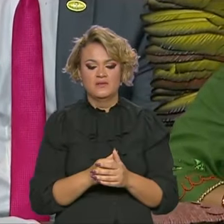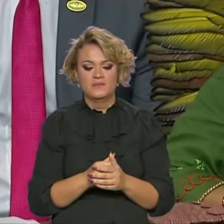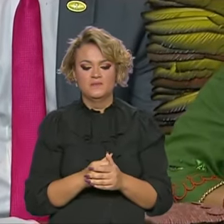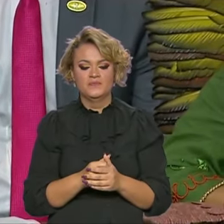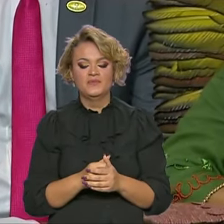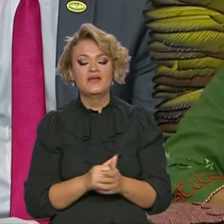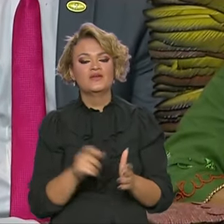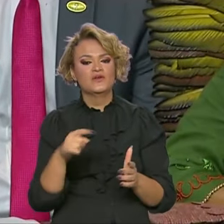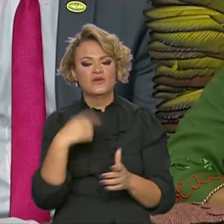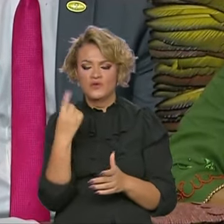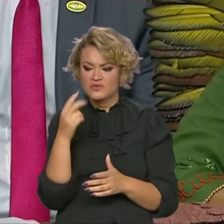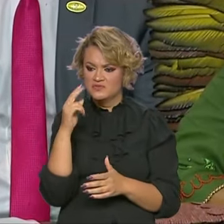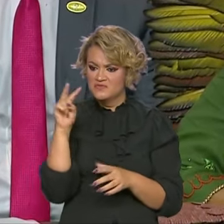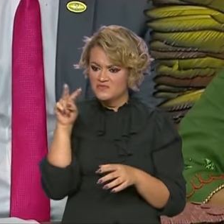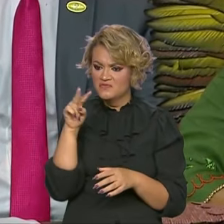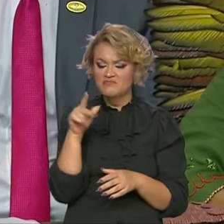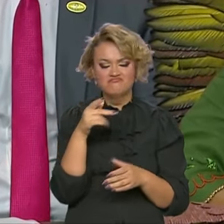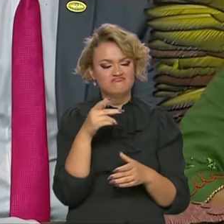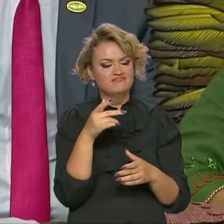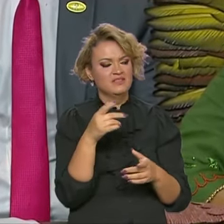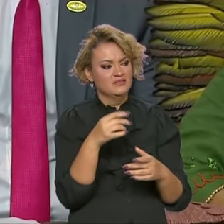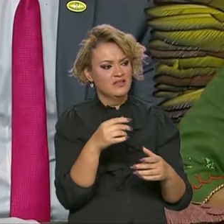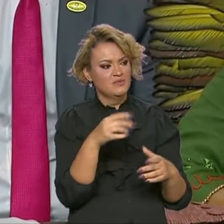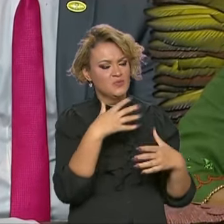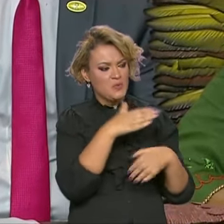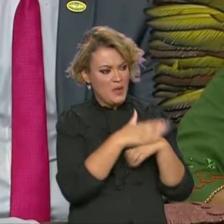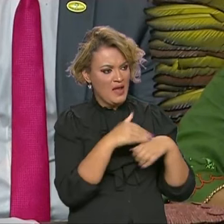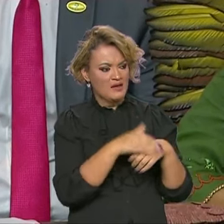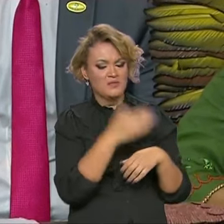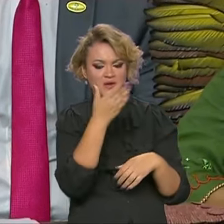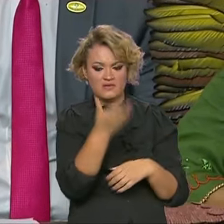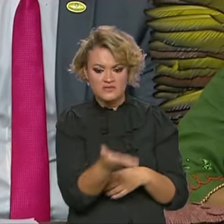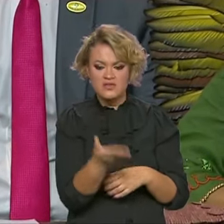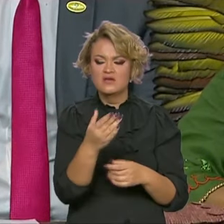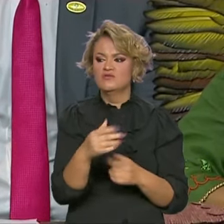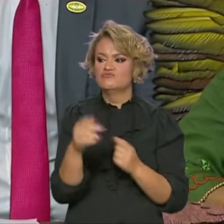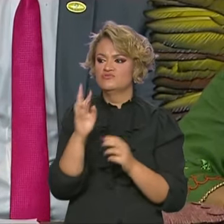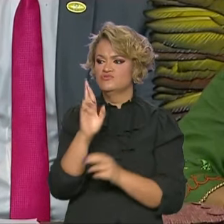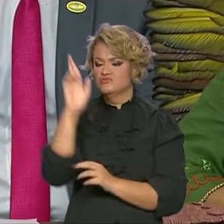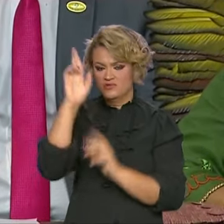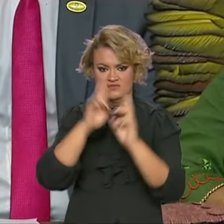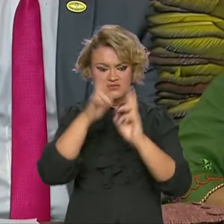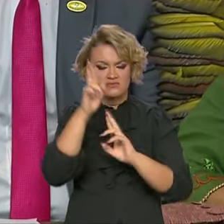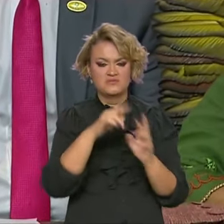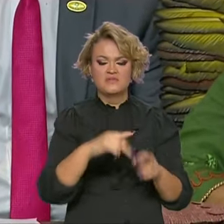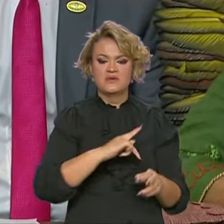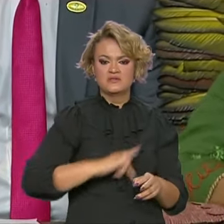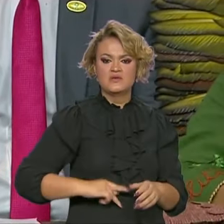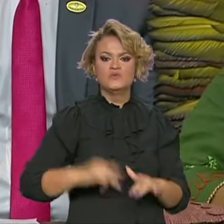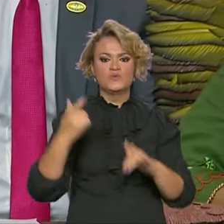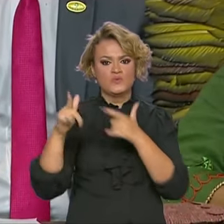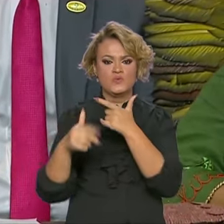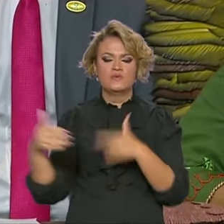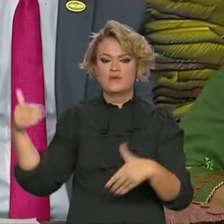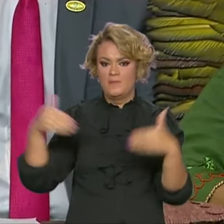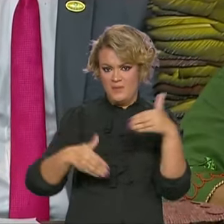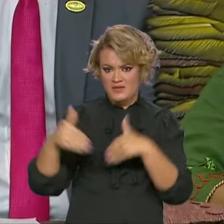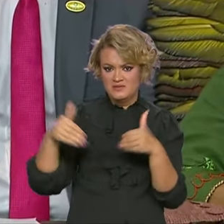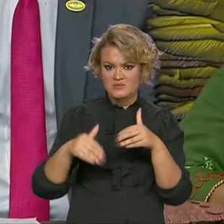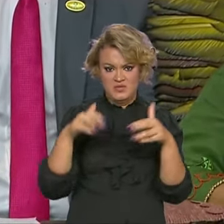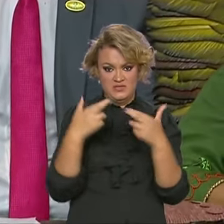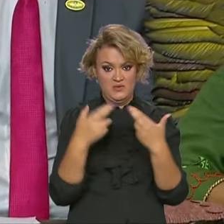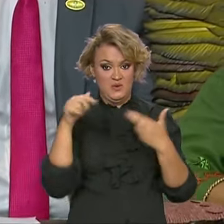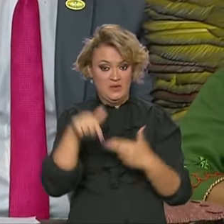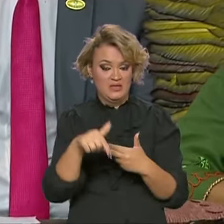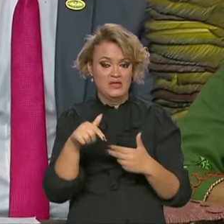nós abraçamos Vossa Excelência, os chefes de Estado e todos os participantes da cúpula